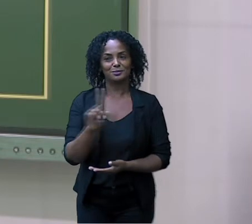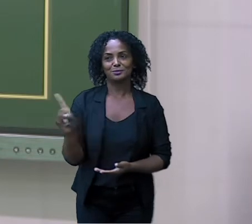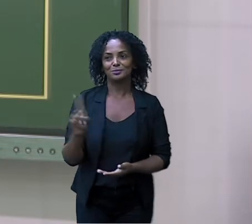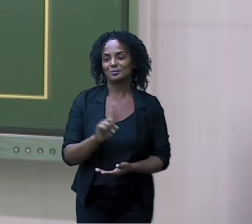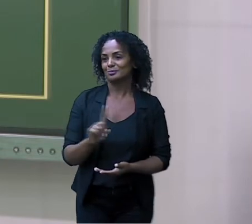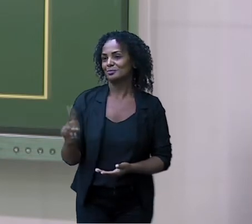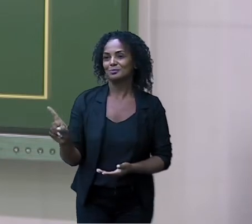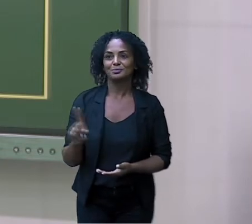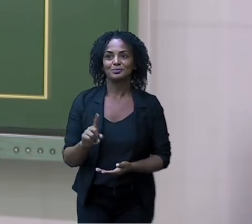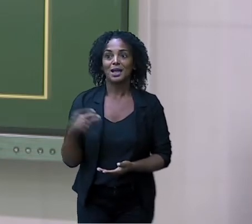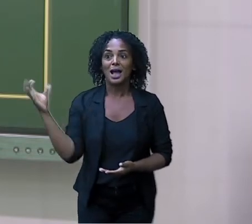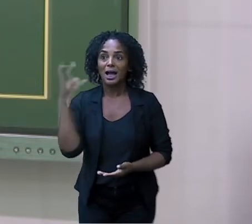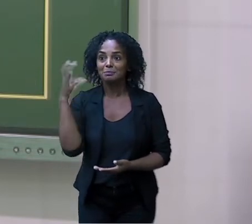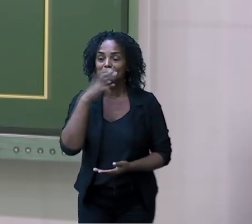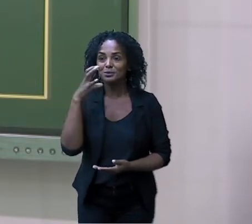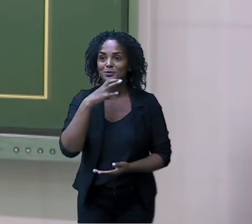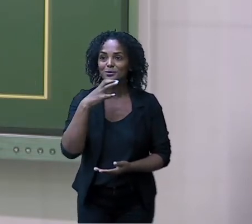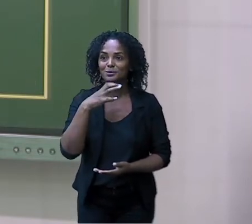Peraí.